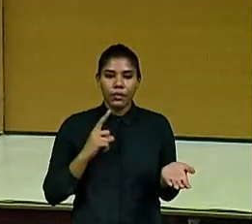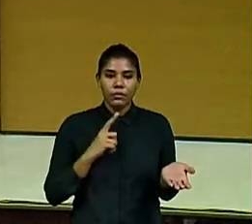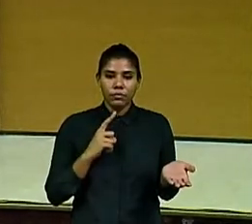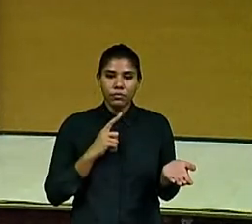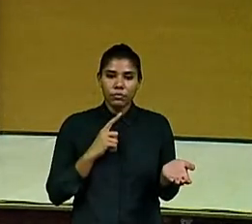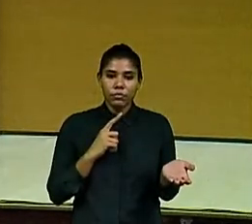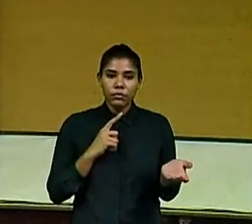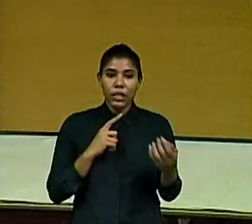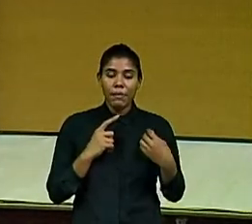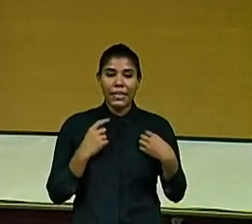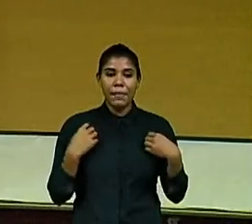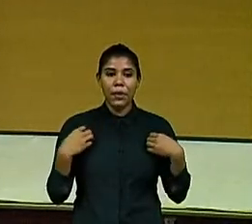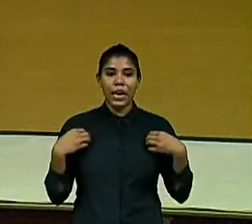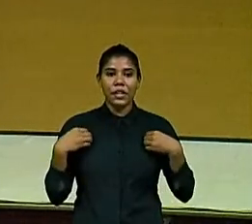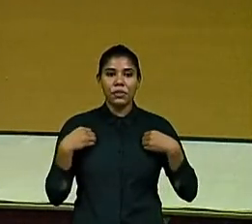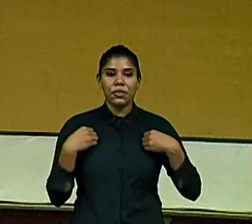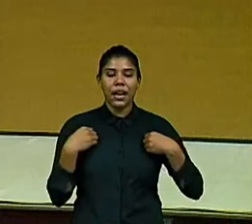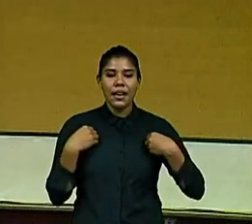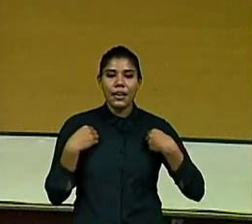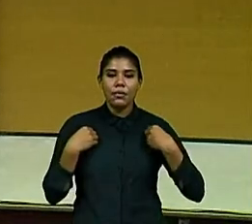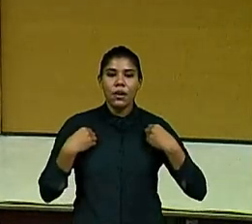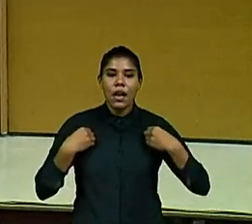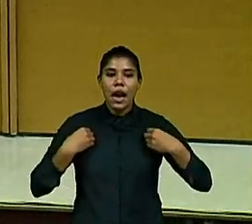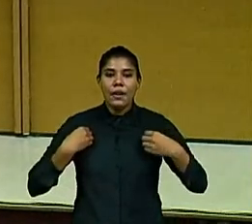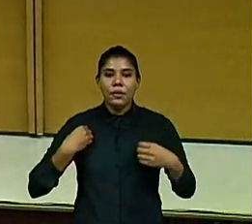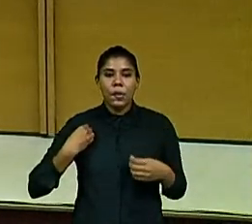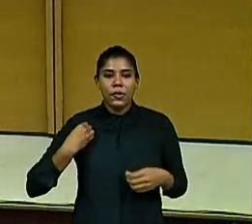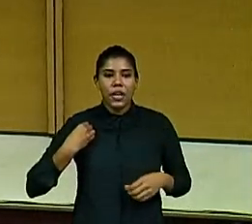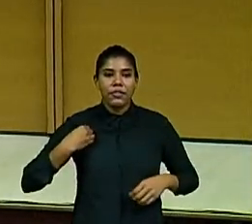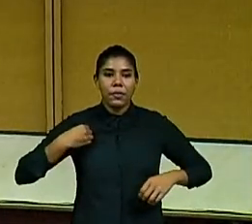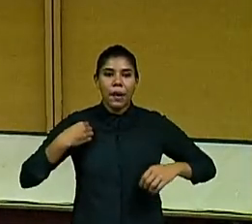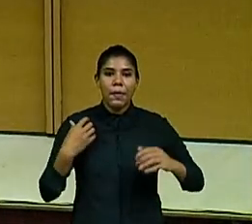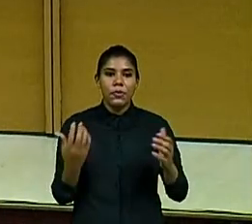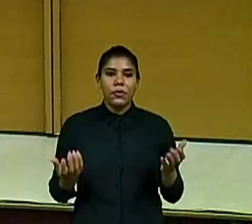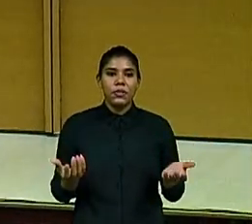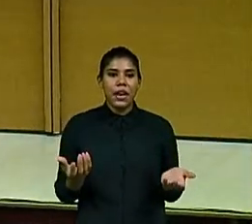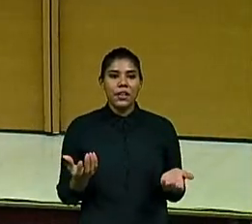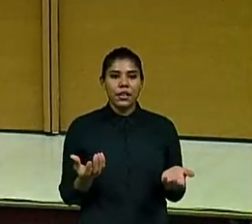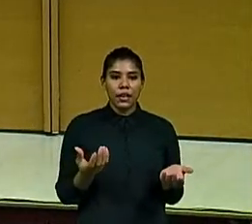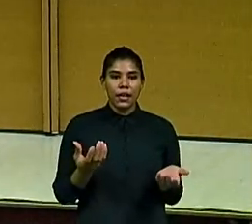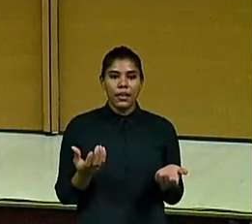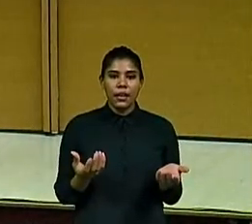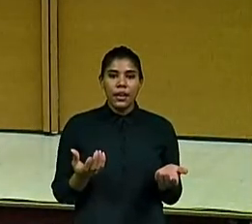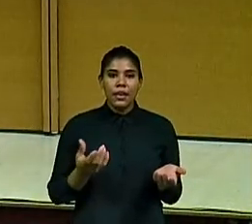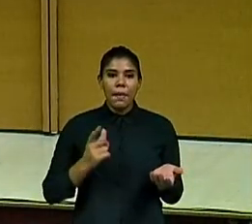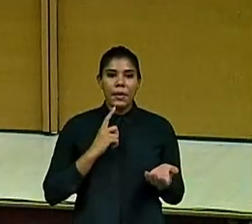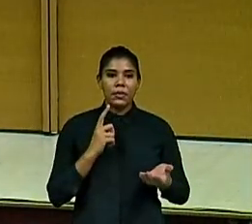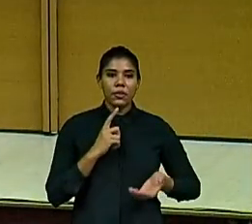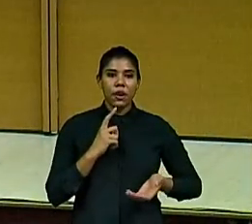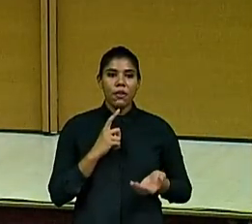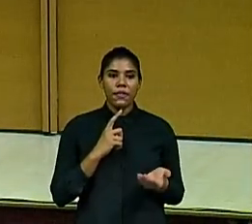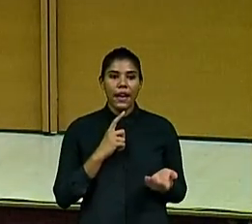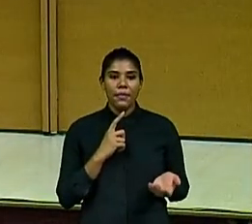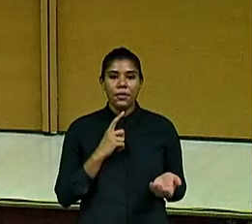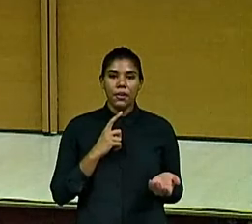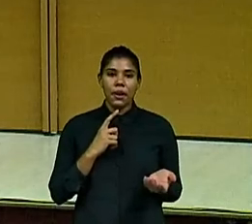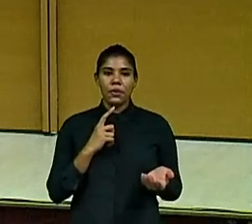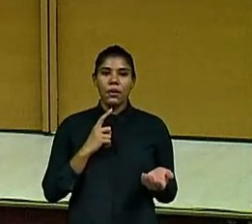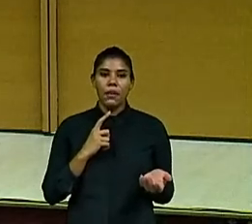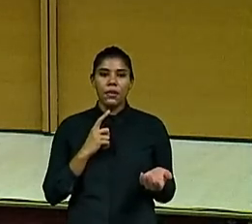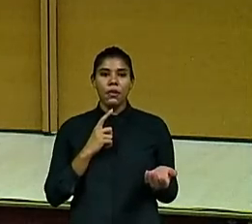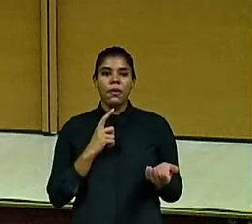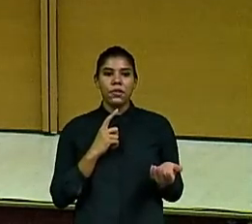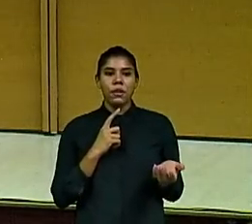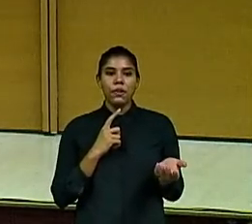eu cortei um gênio aí eu falo Jane vai para lá para outra